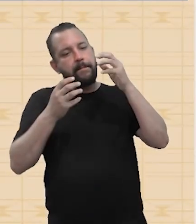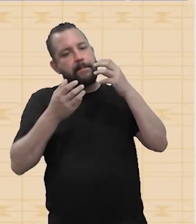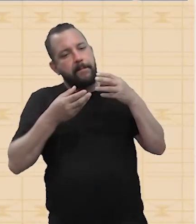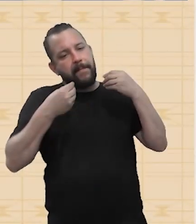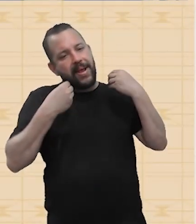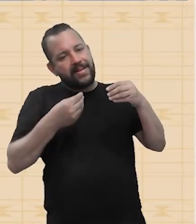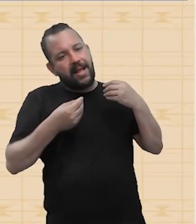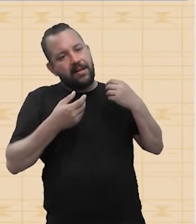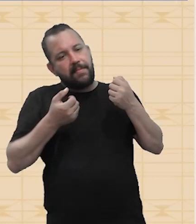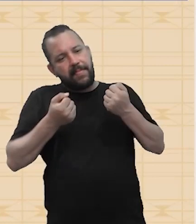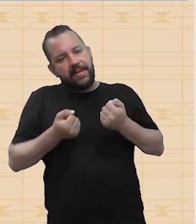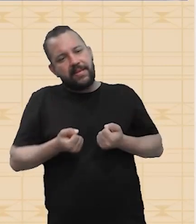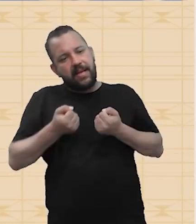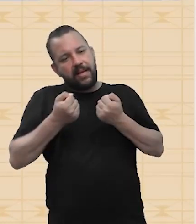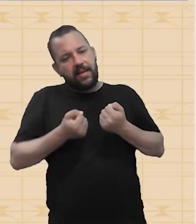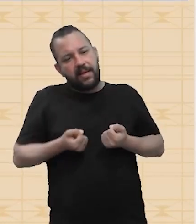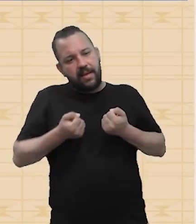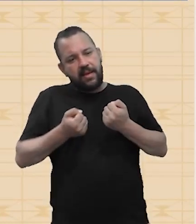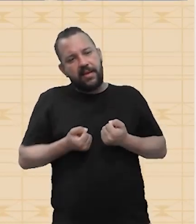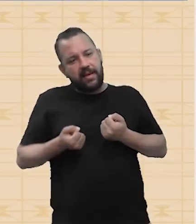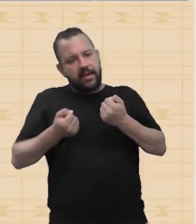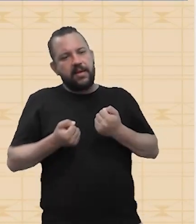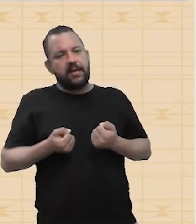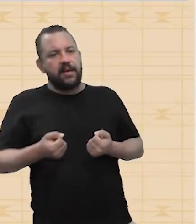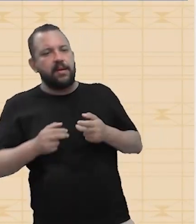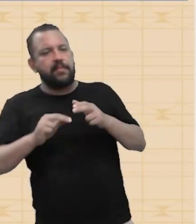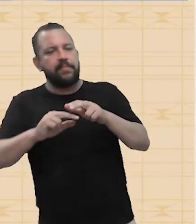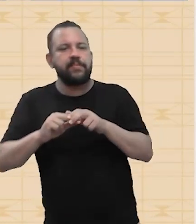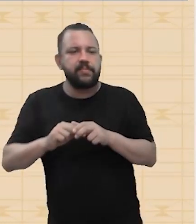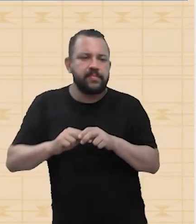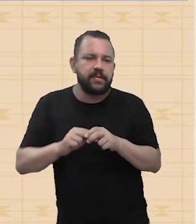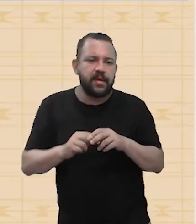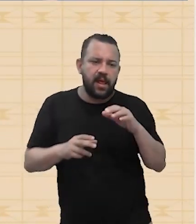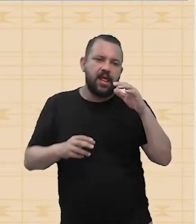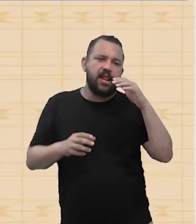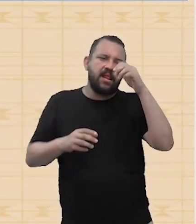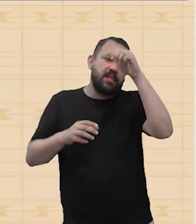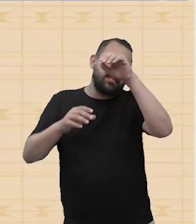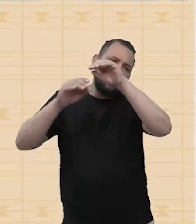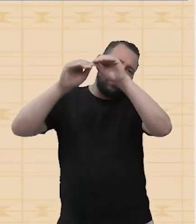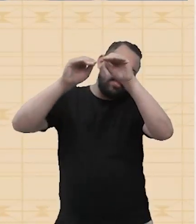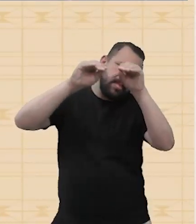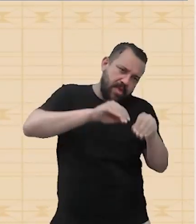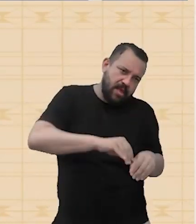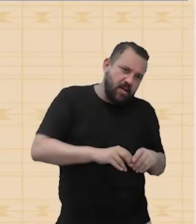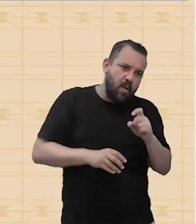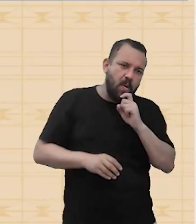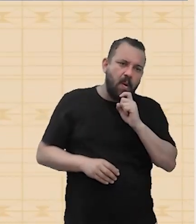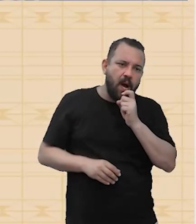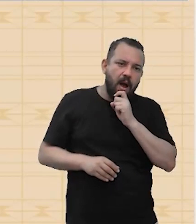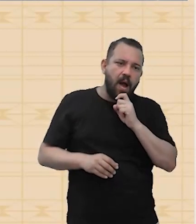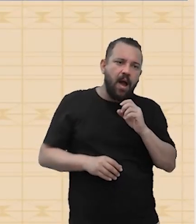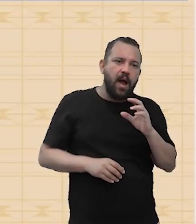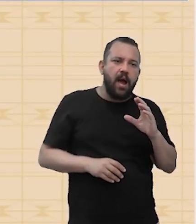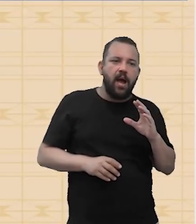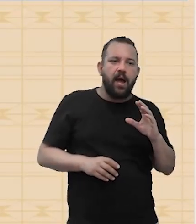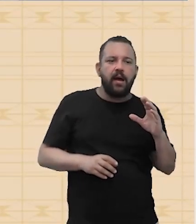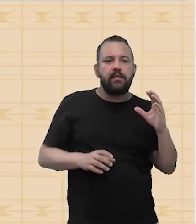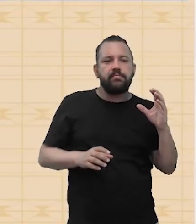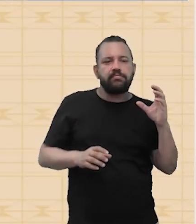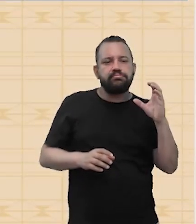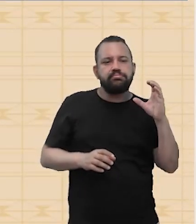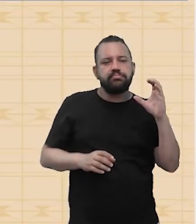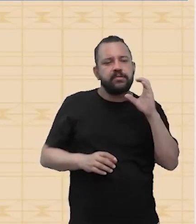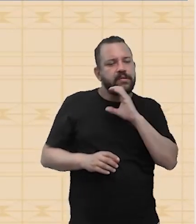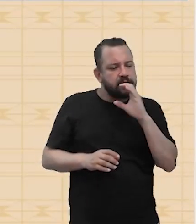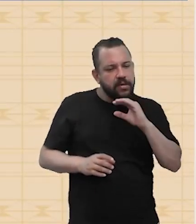pessoal, ele é mais denso e por ser mais denso ele desce, fazendo com que o ar quente, que é menos denso, por ser mais leve,